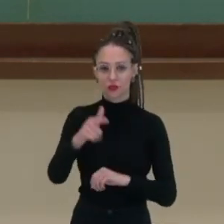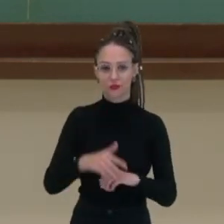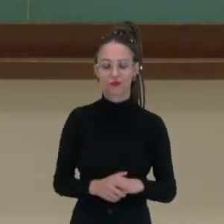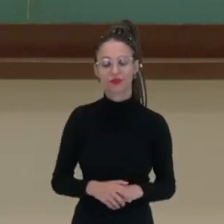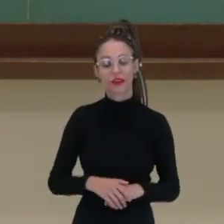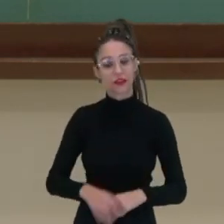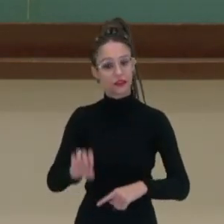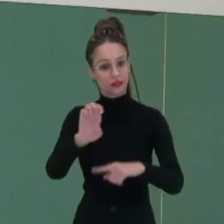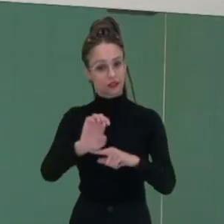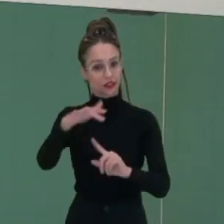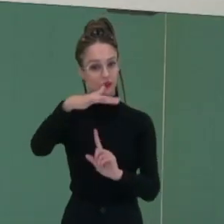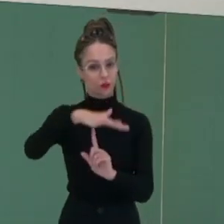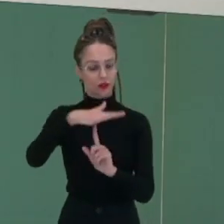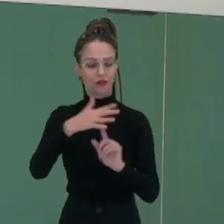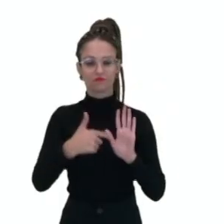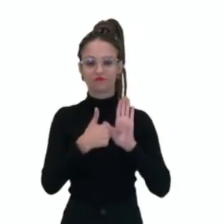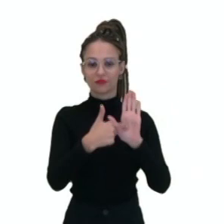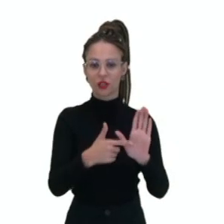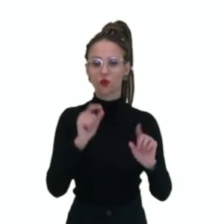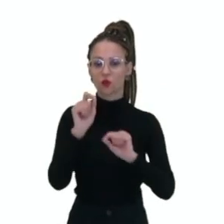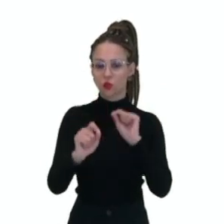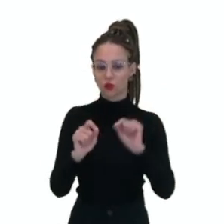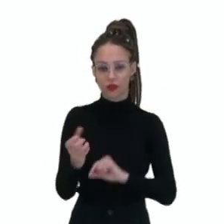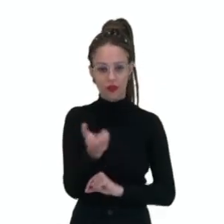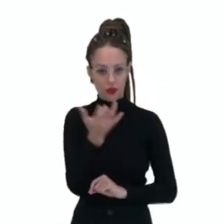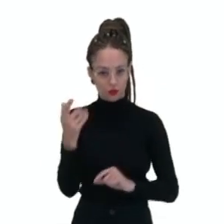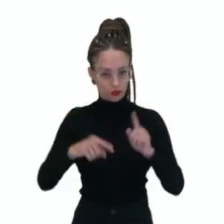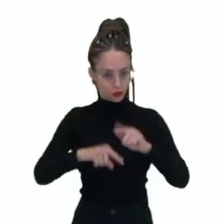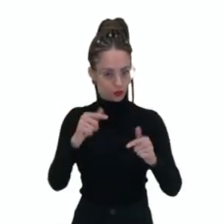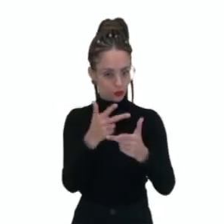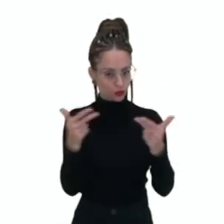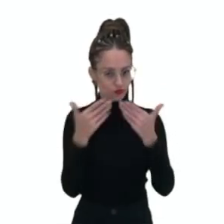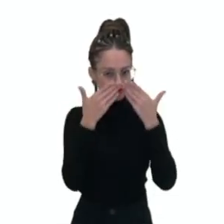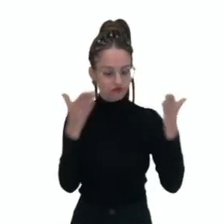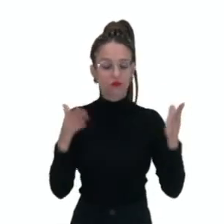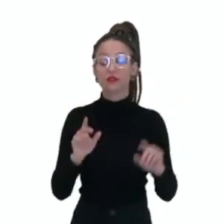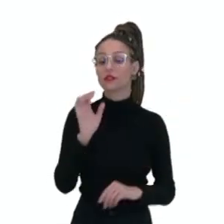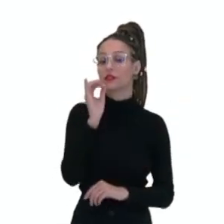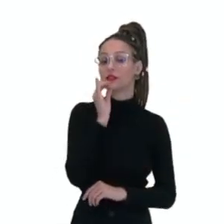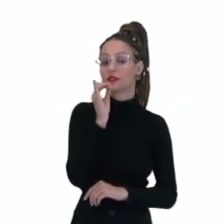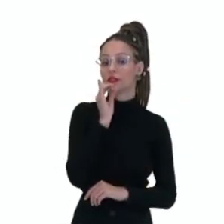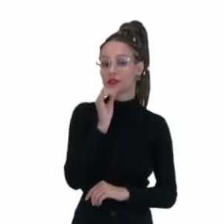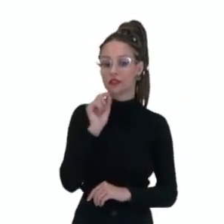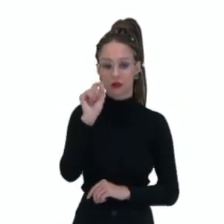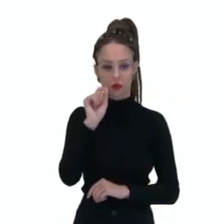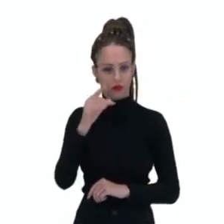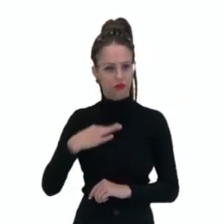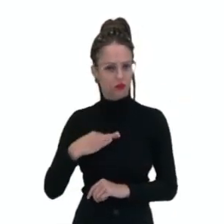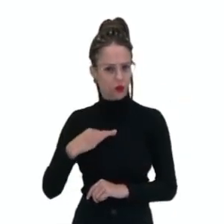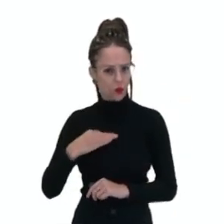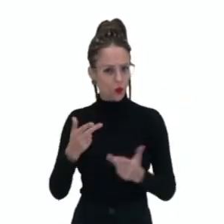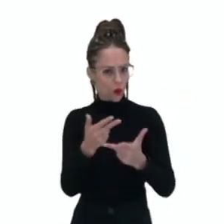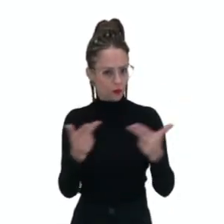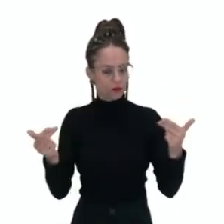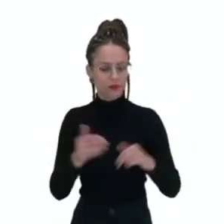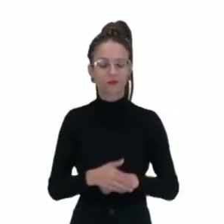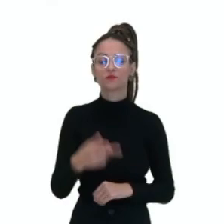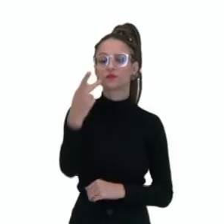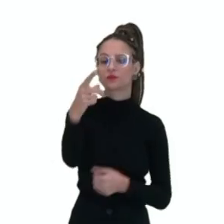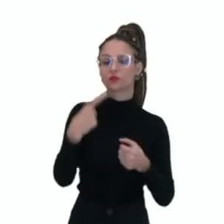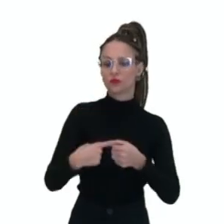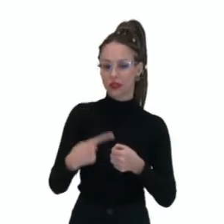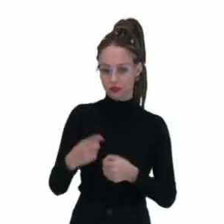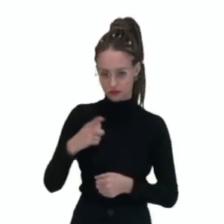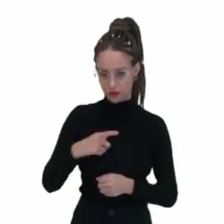estado do Paraná se destaca a produção de alguns produtos, olha aí, ó, como, por exemplo, a produção de confecções. E no seu município